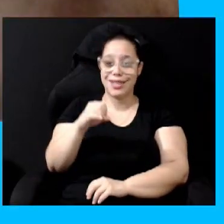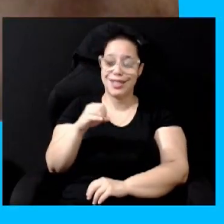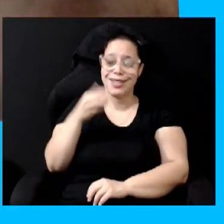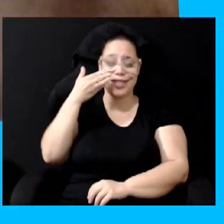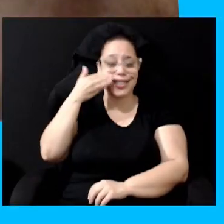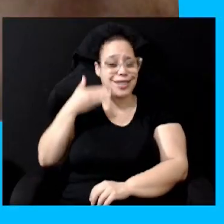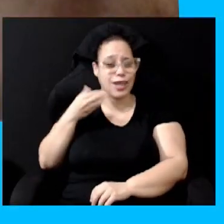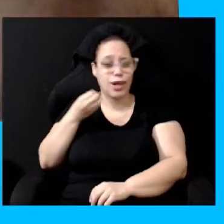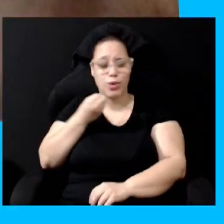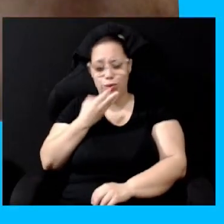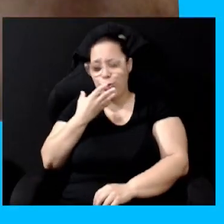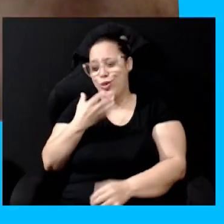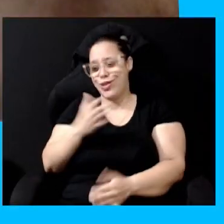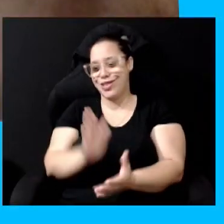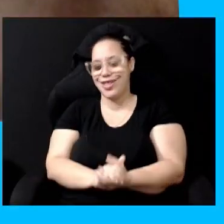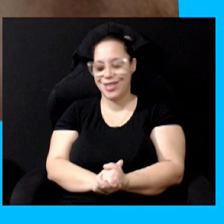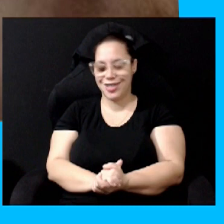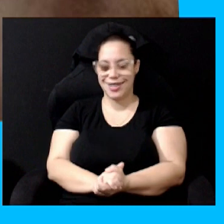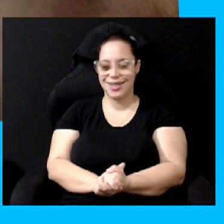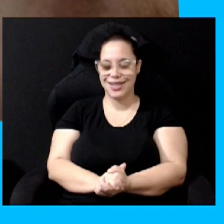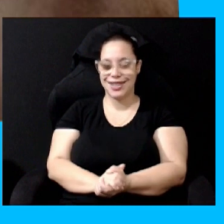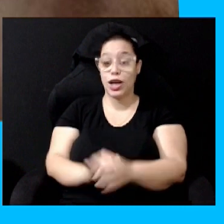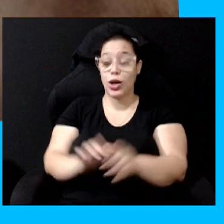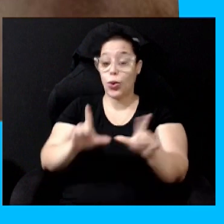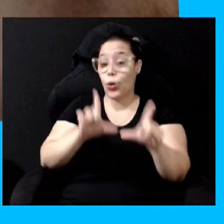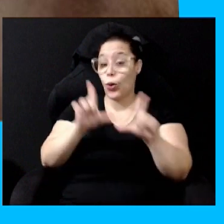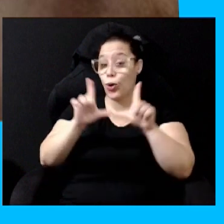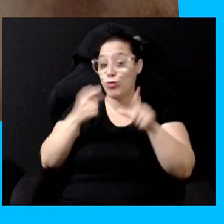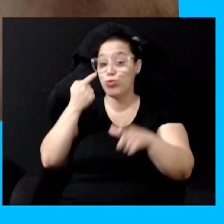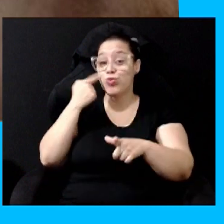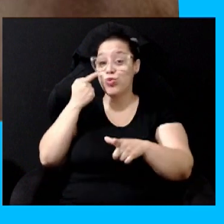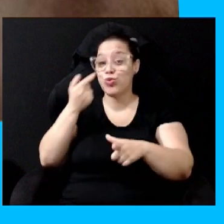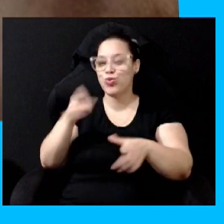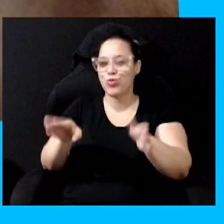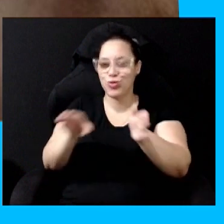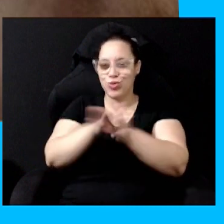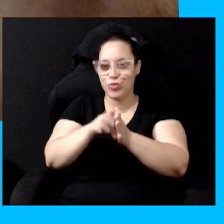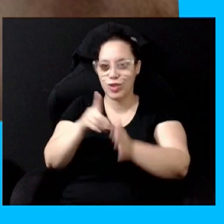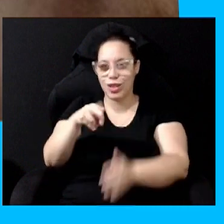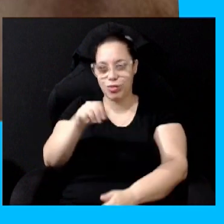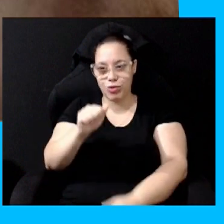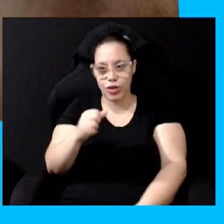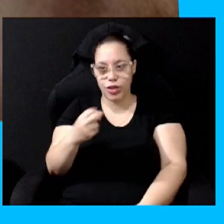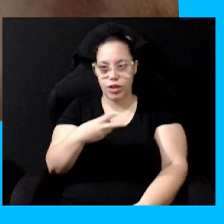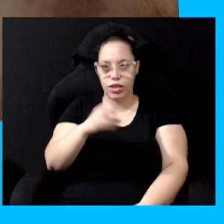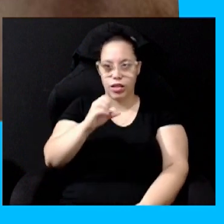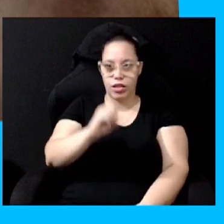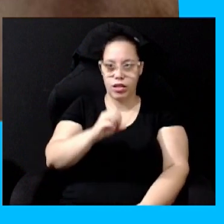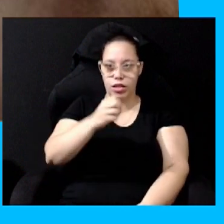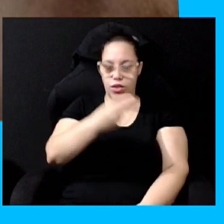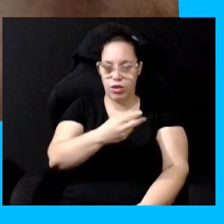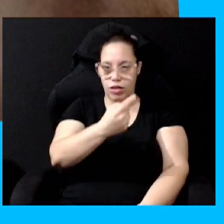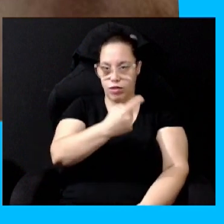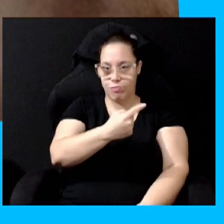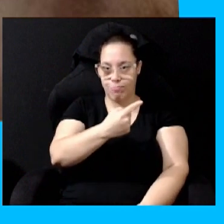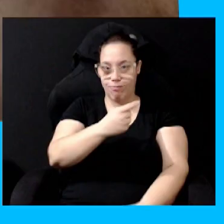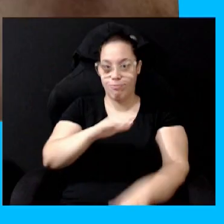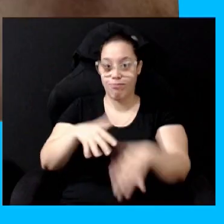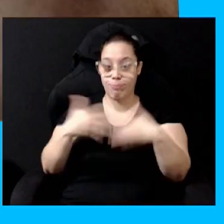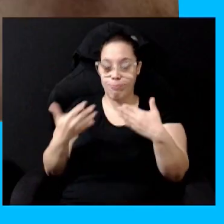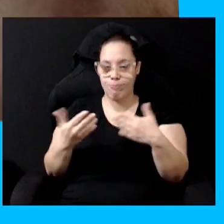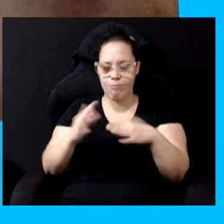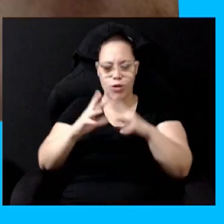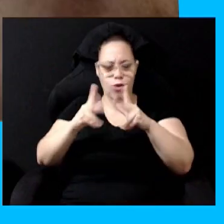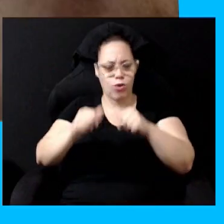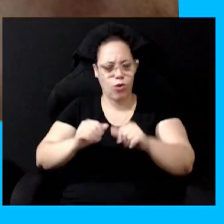pinta que está passando na sua tela. Ele chegou ao DPBEA em 2021, onde passou por todos os